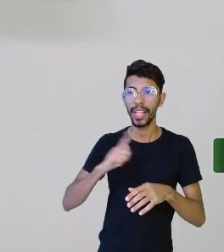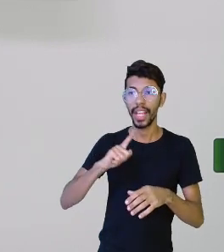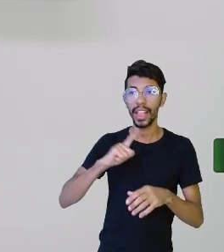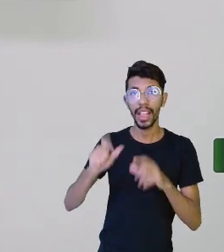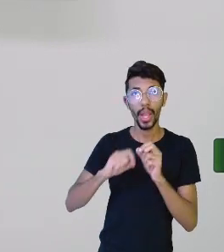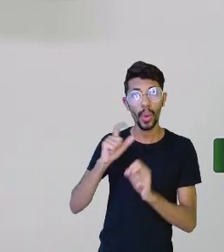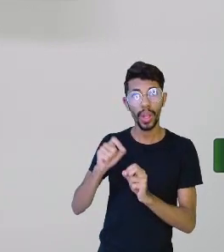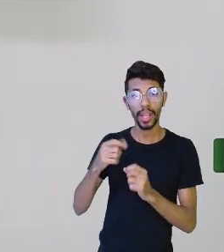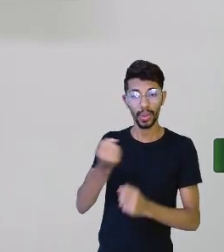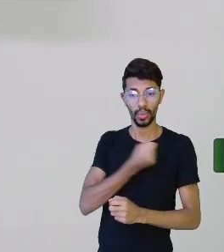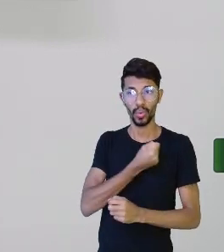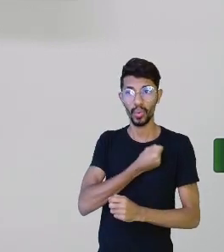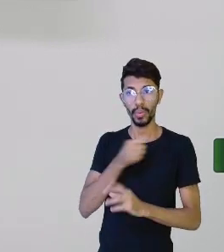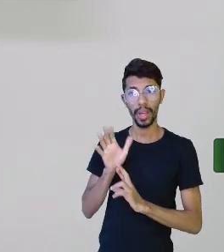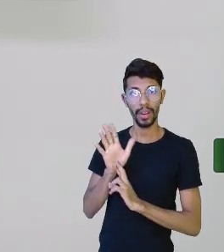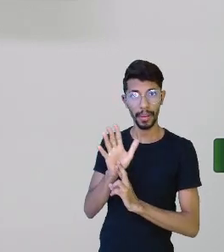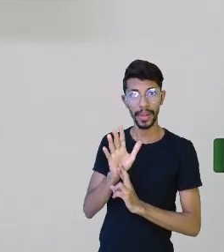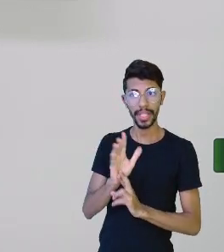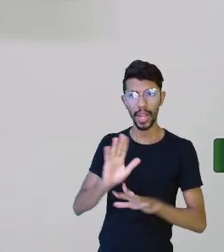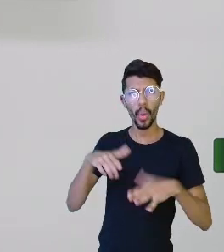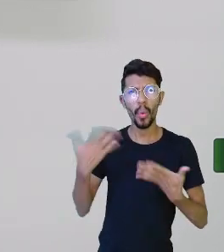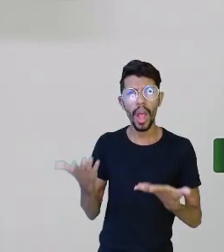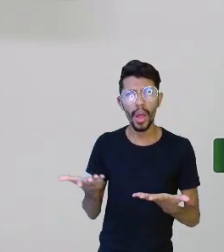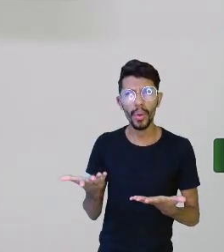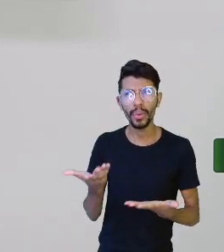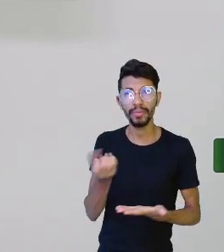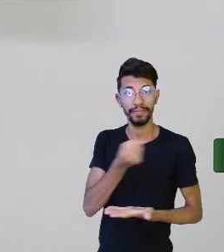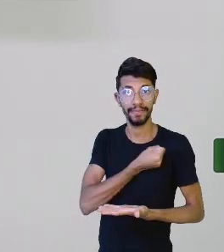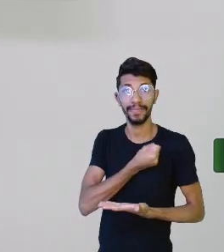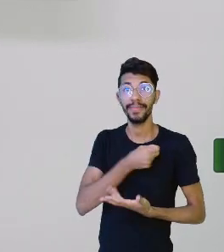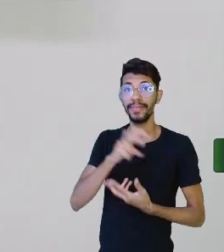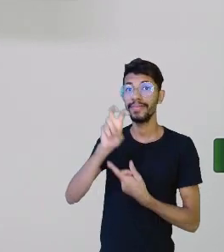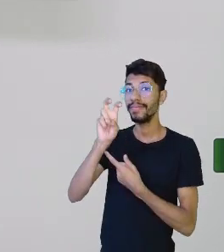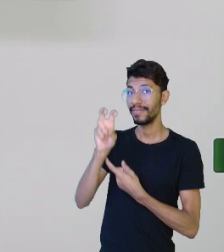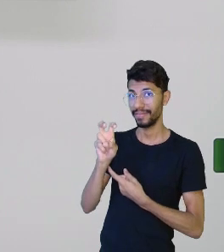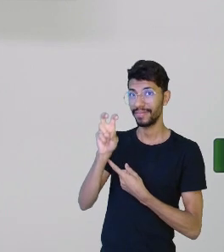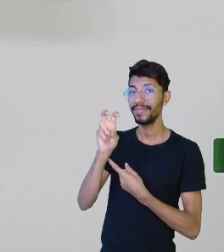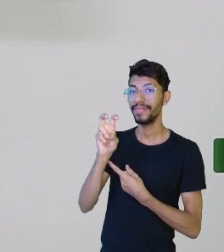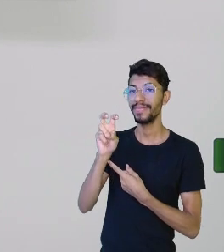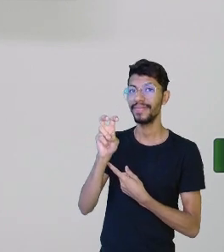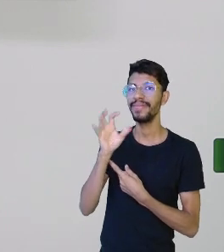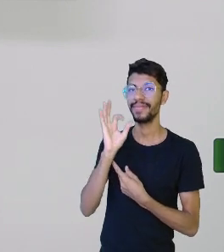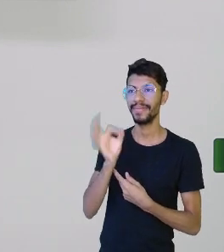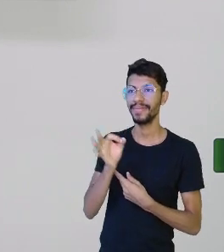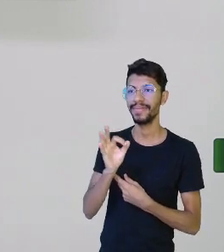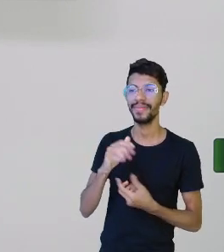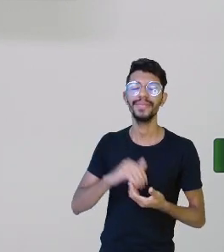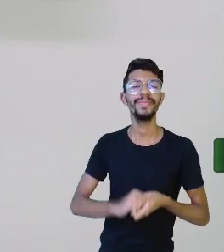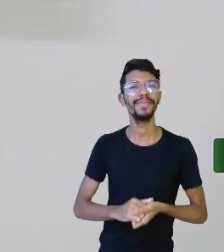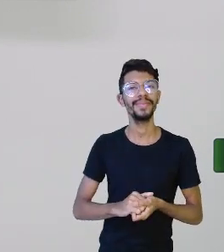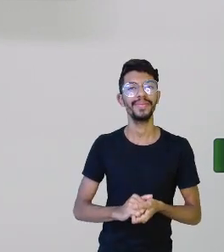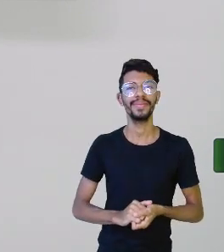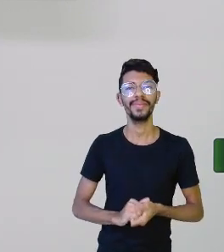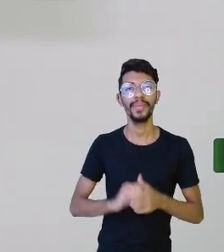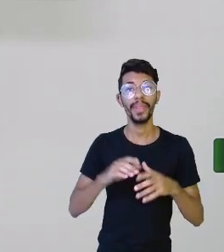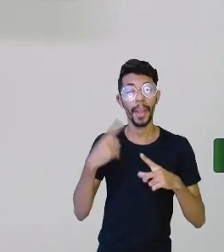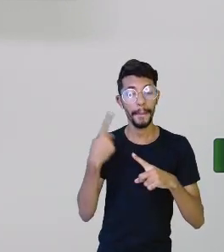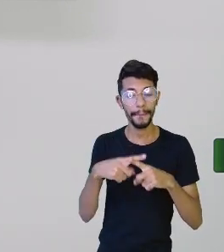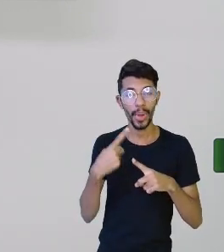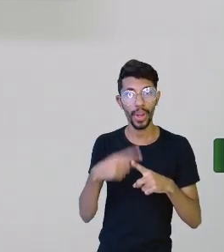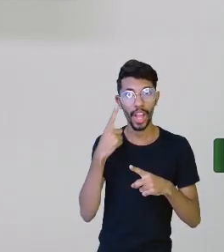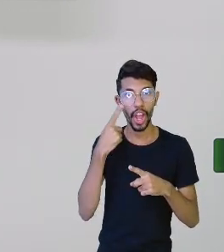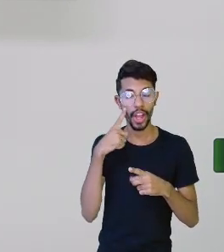um número. Que numeral é esse? Isso, o numeral 5. Muito bem, porque